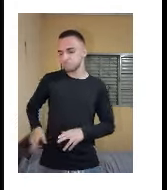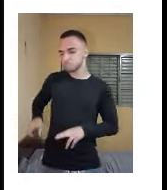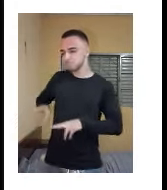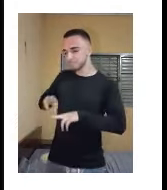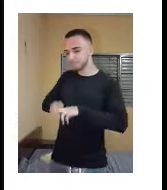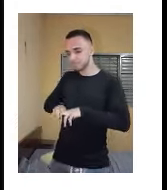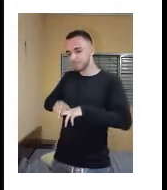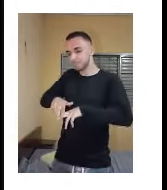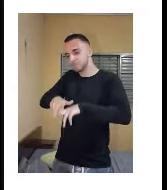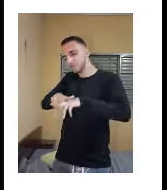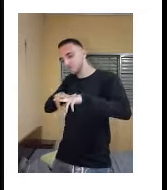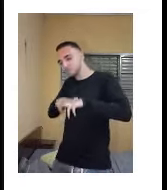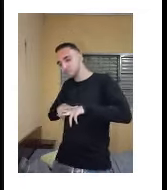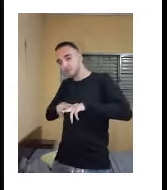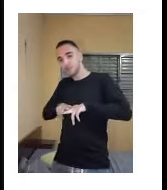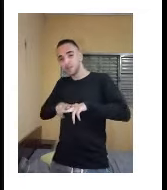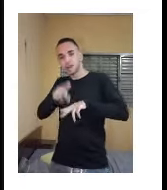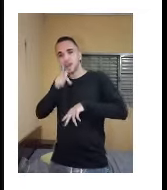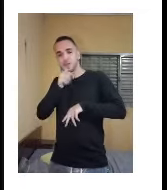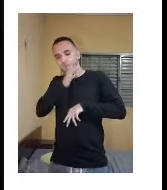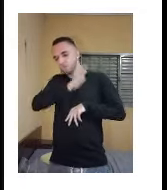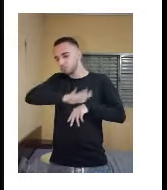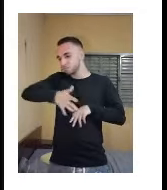acordava cedo para ir no curral